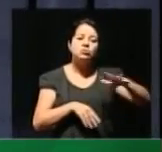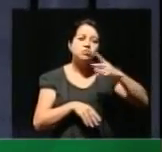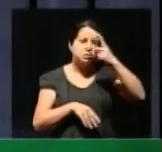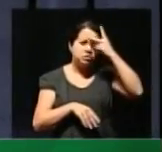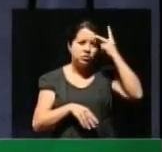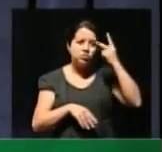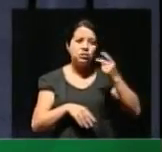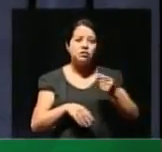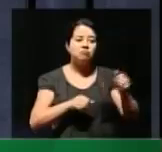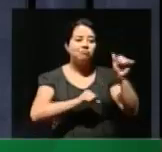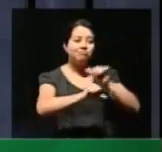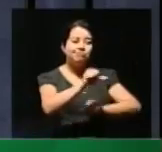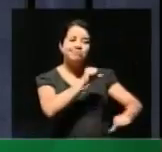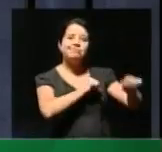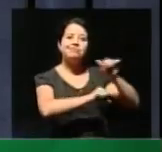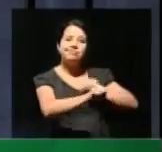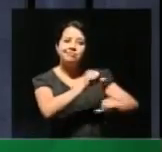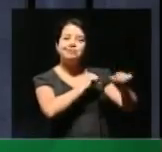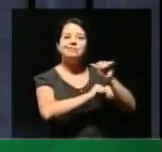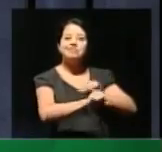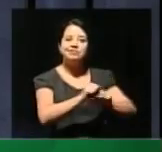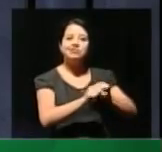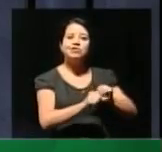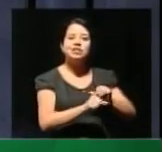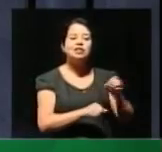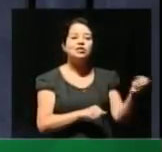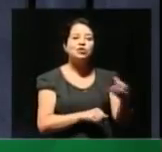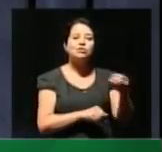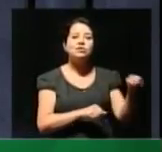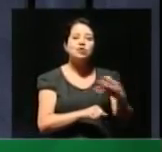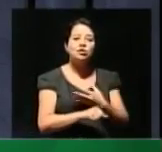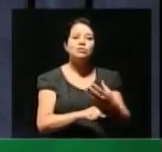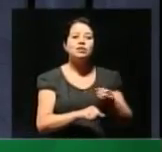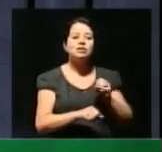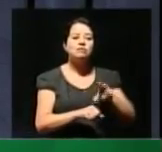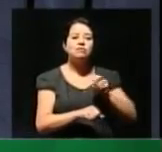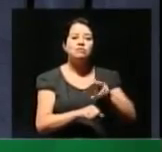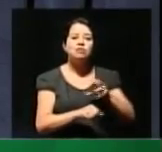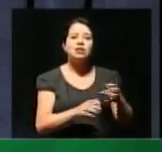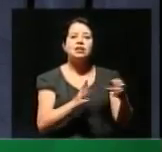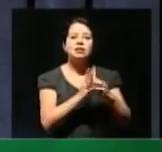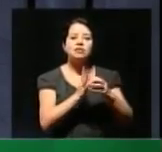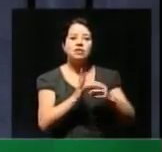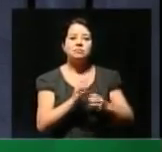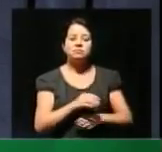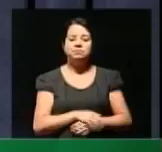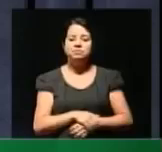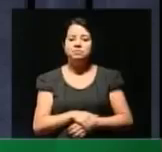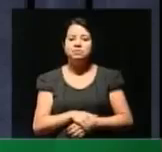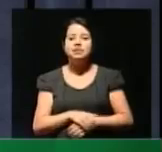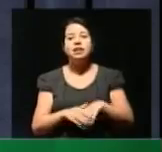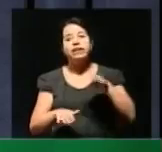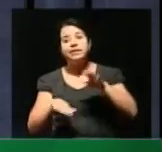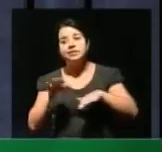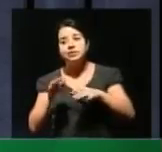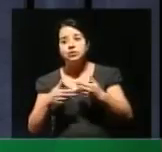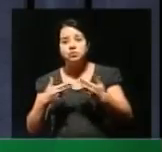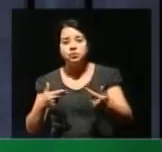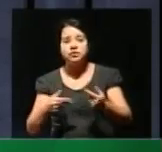as novas infecções pelo HIV. Então, a gente está falando em escala. Muitas vezes o que a gente faz é bom, mas